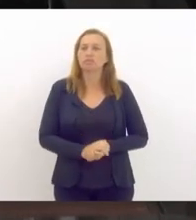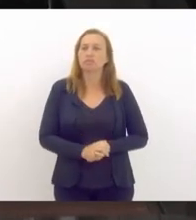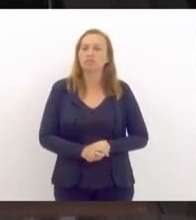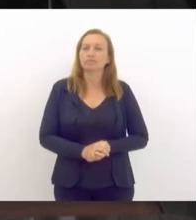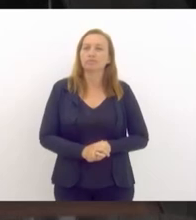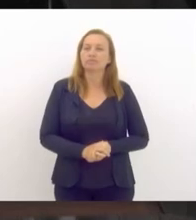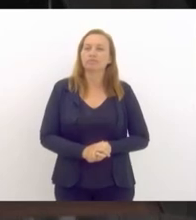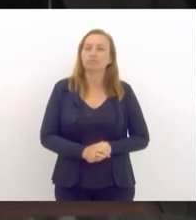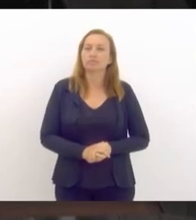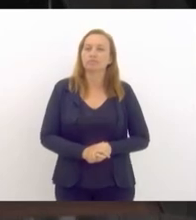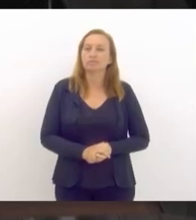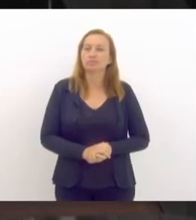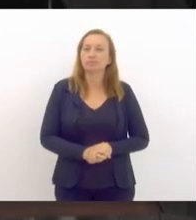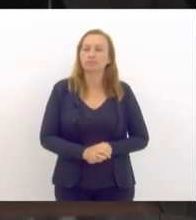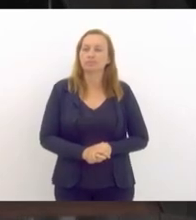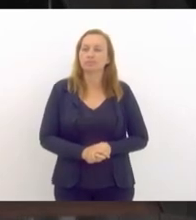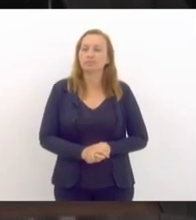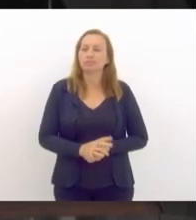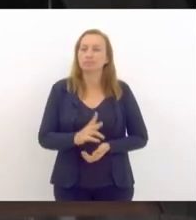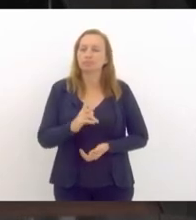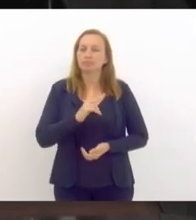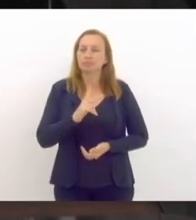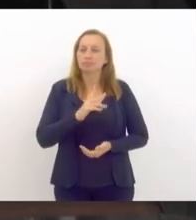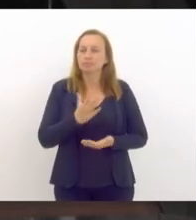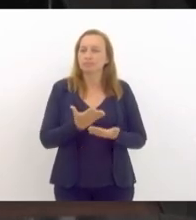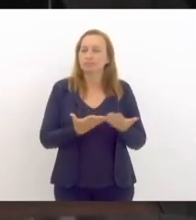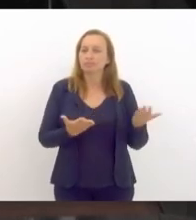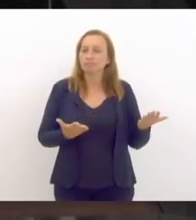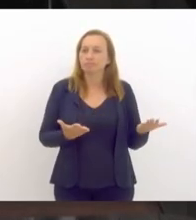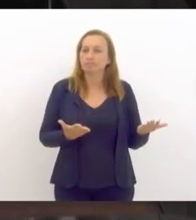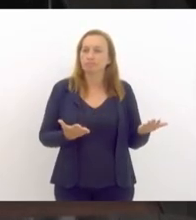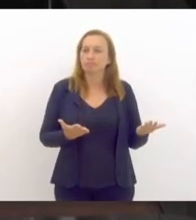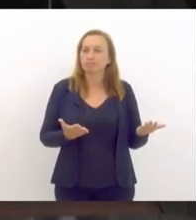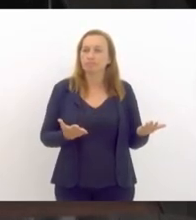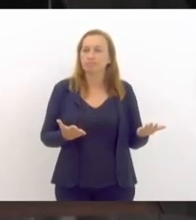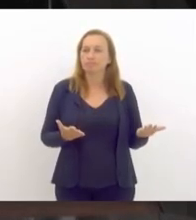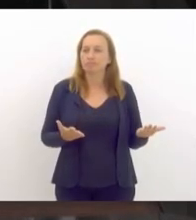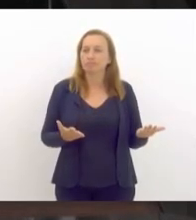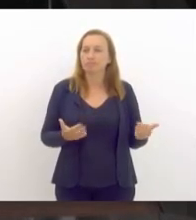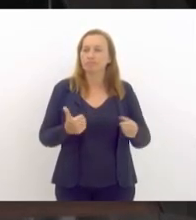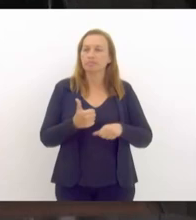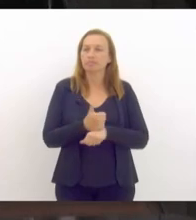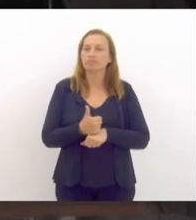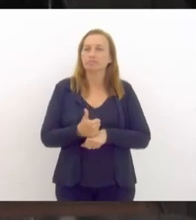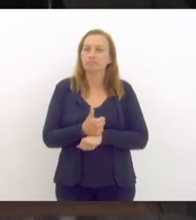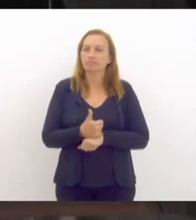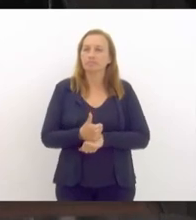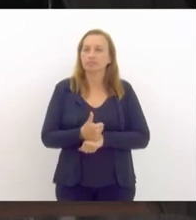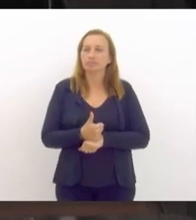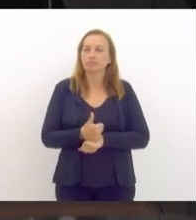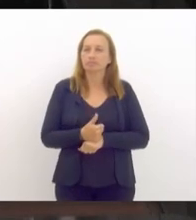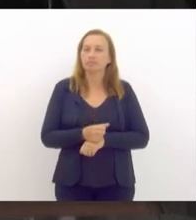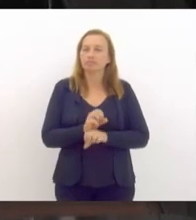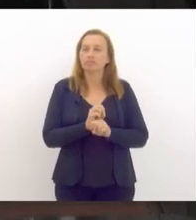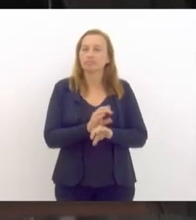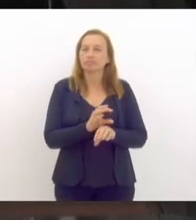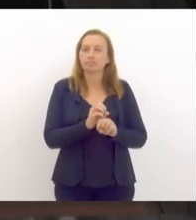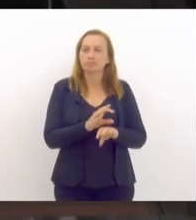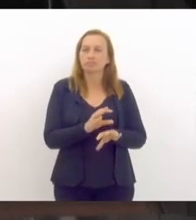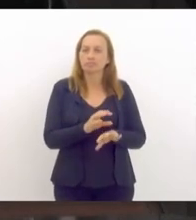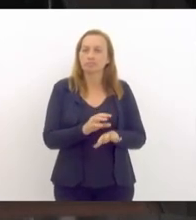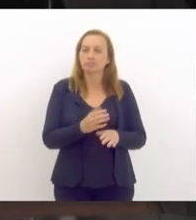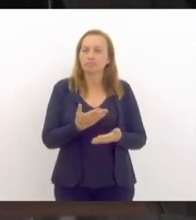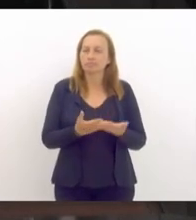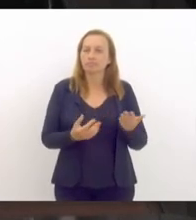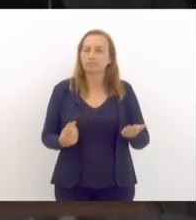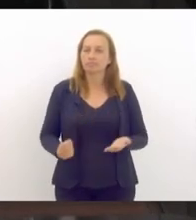o caos e a própria perda de perspectiva dos profissionais de educação e a de